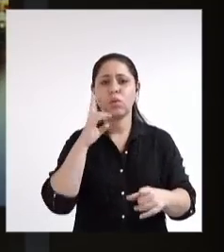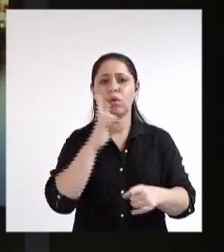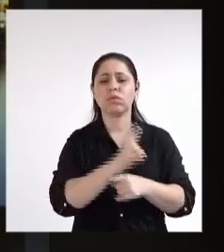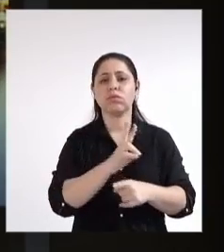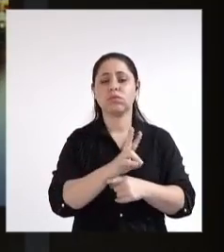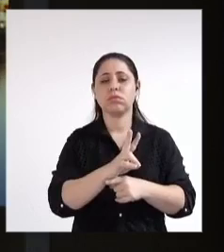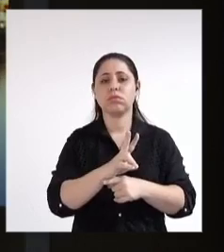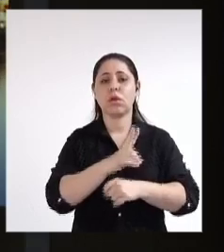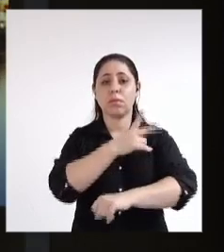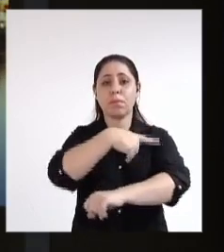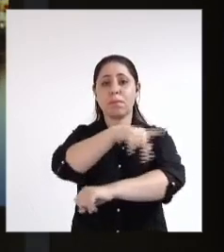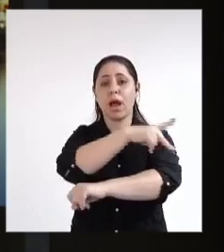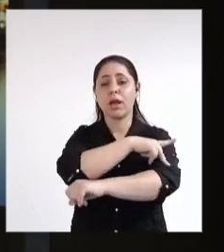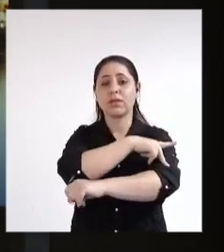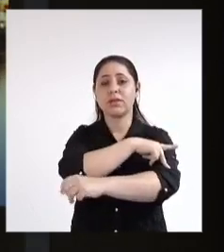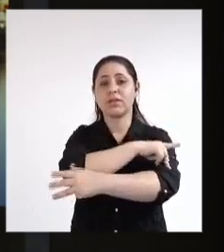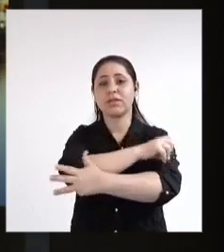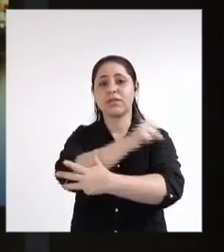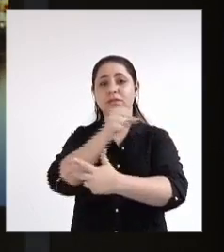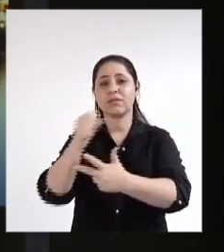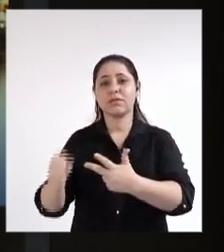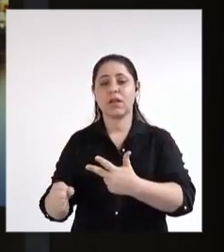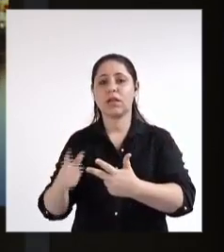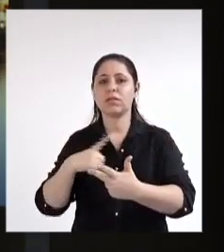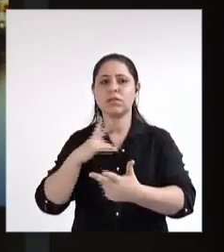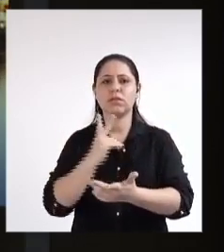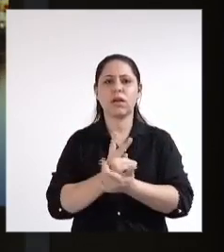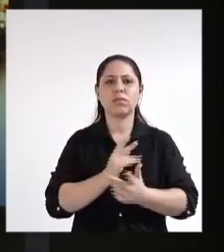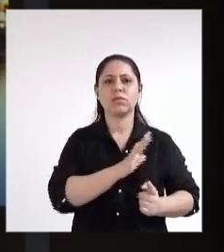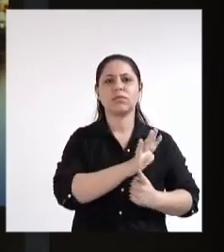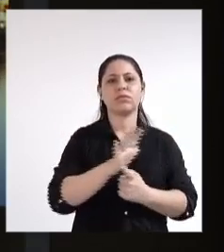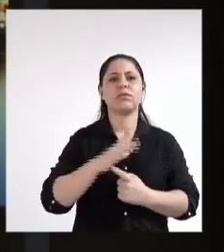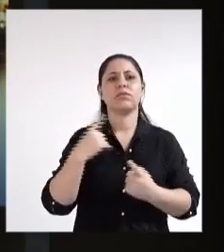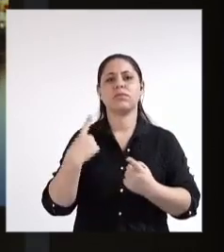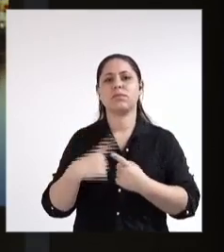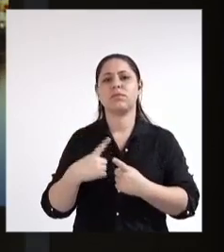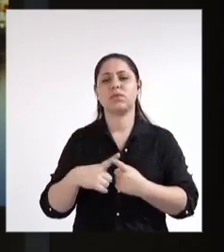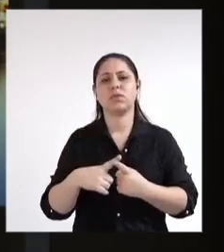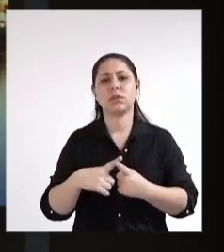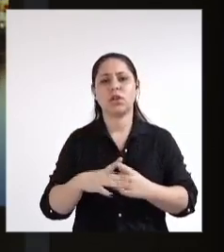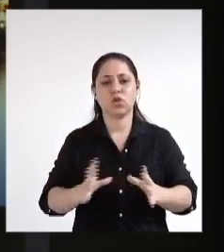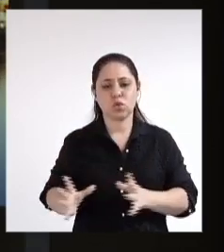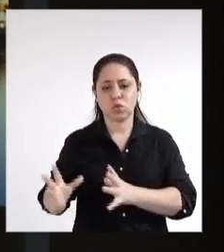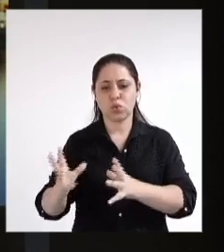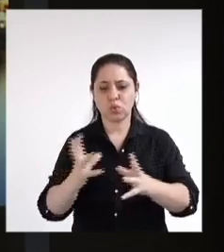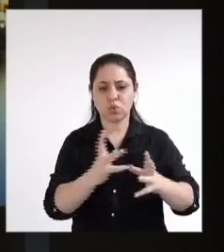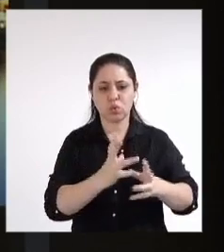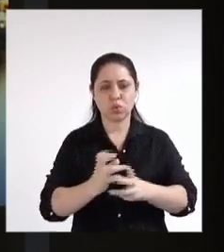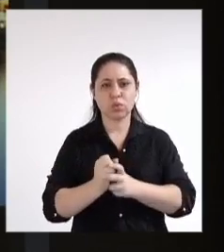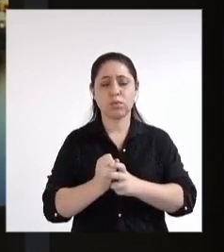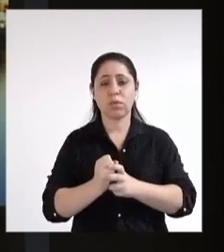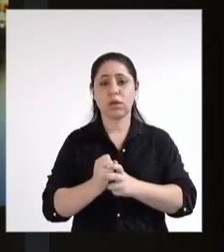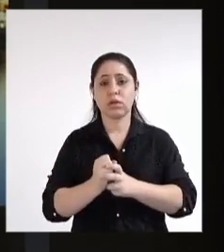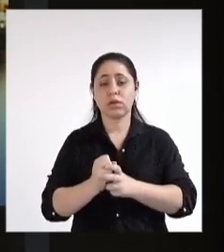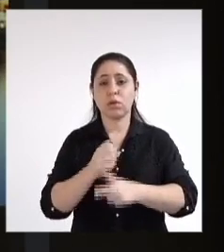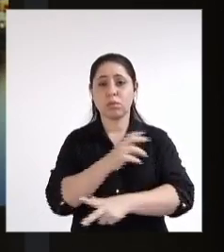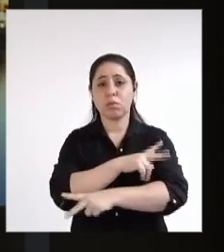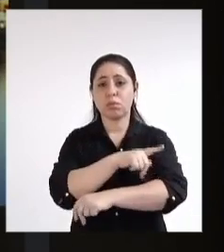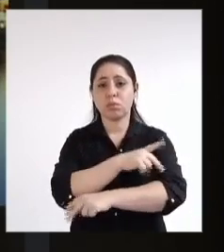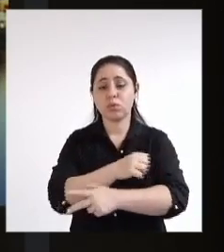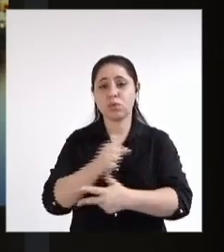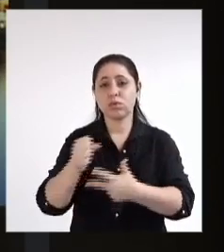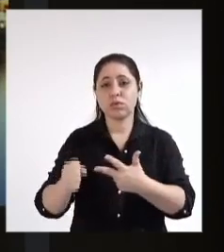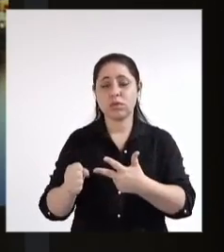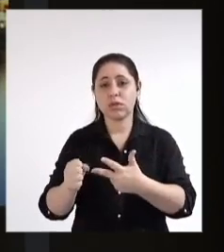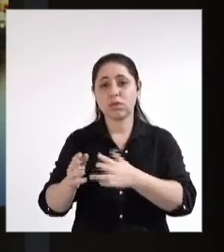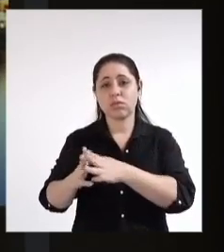parque das nações indígenas eu faço questão gente de sempre mostrar o parque das nações indígenas porque ele ele somado com parte dos poderes e compactas no sul